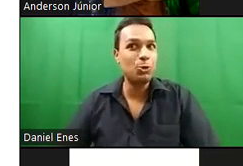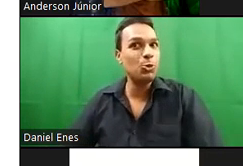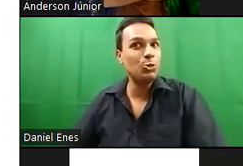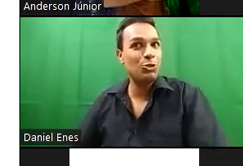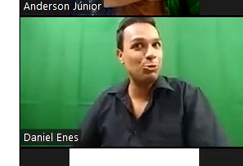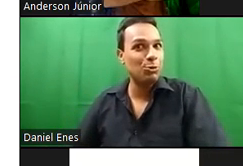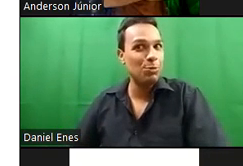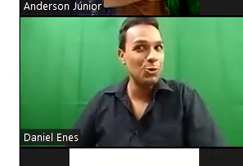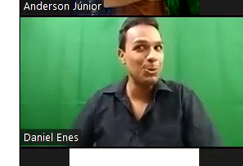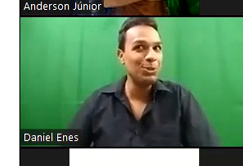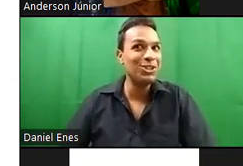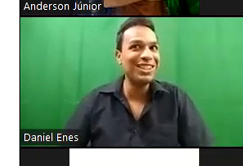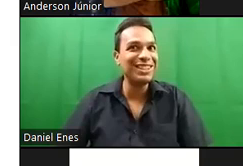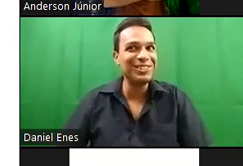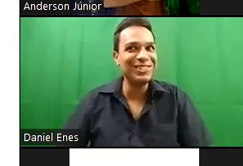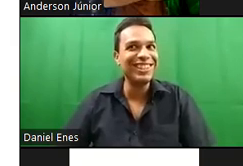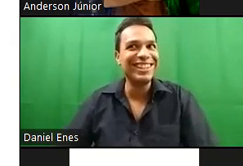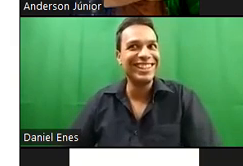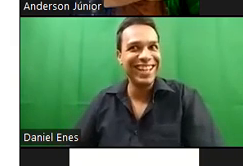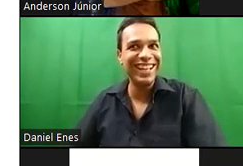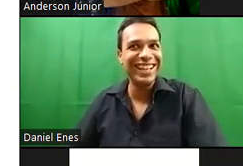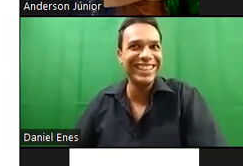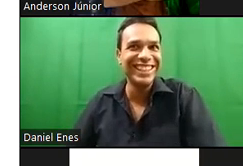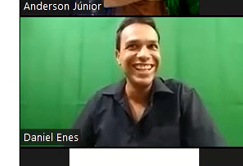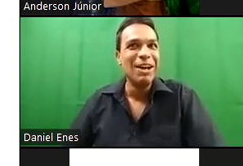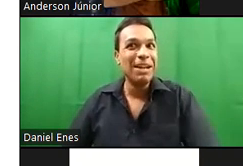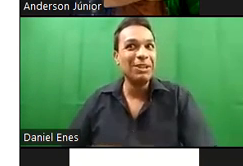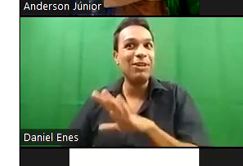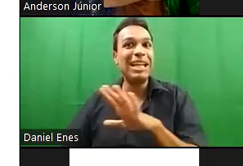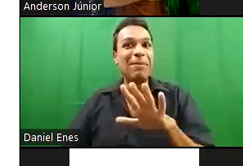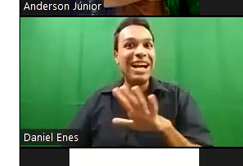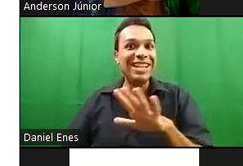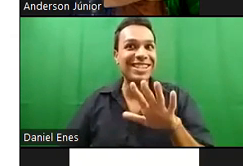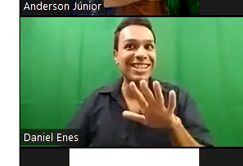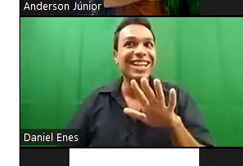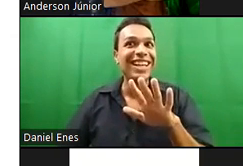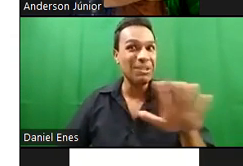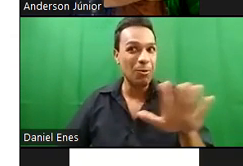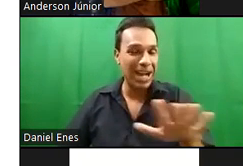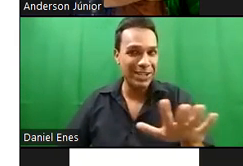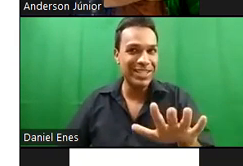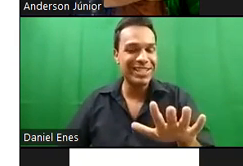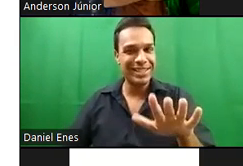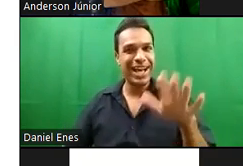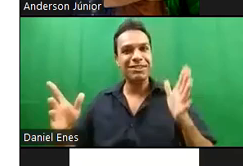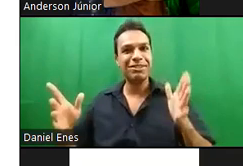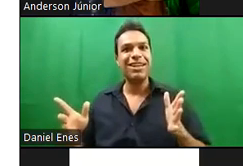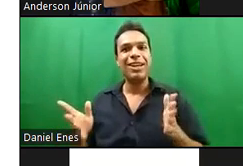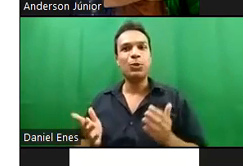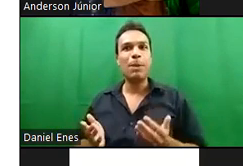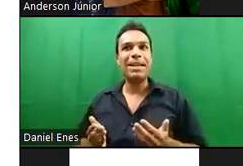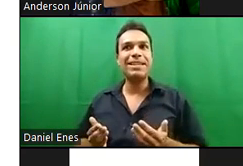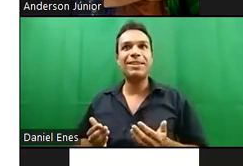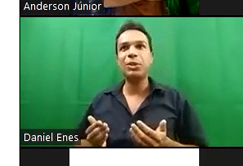chamando surdo de surdo-mudo, mudinho, né? Para não falar mais linguagem de sinais, eu